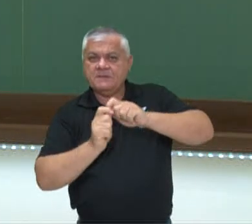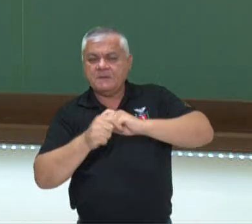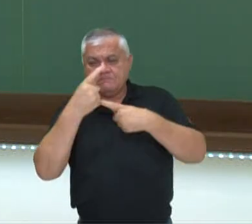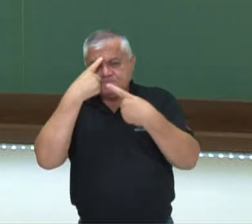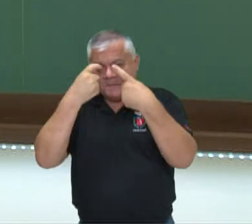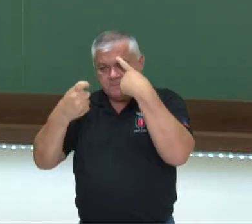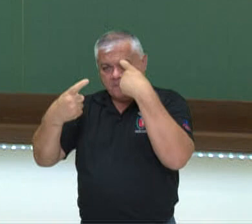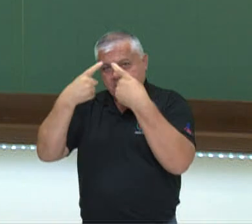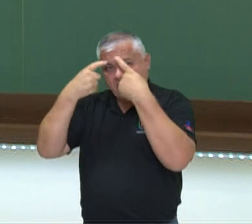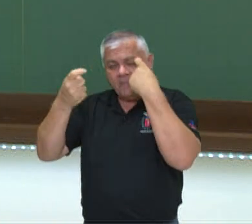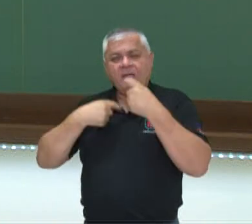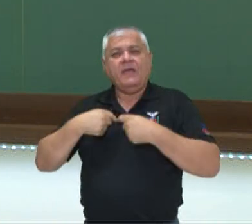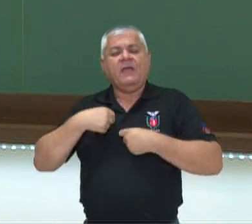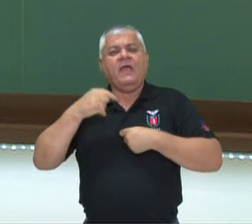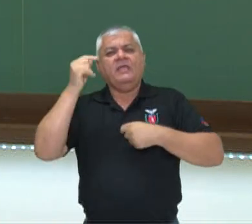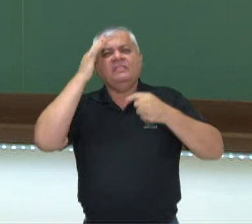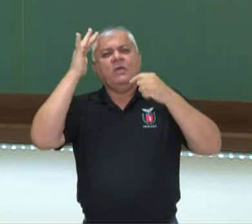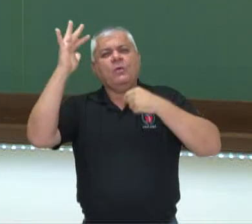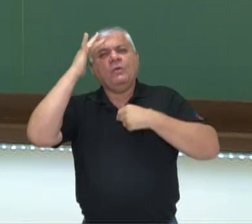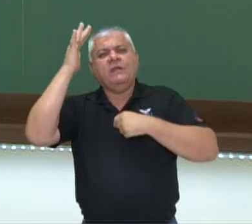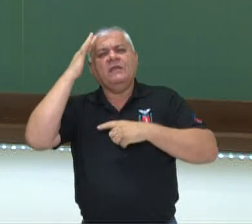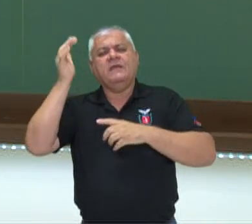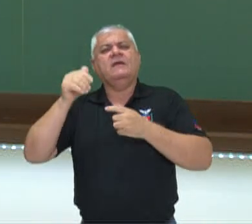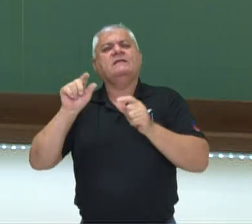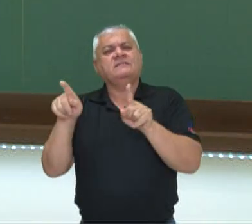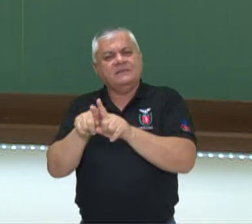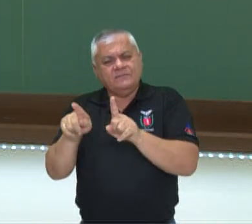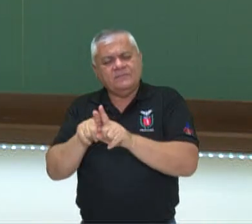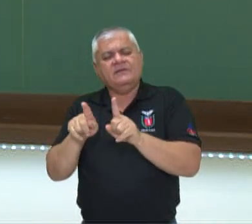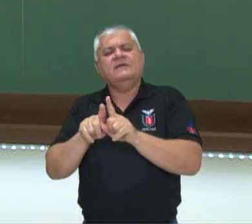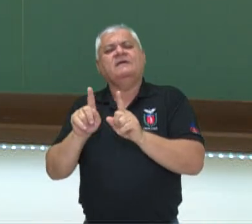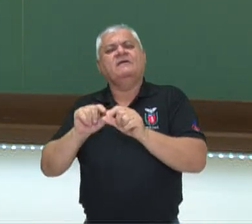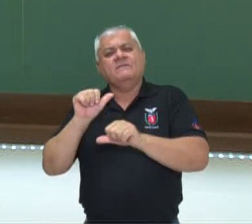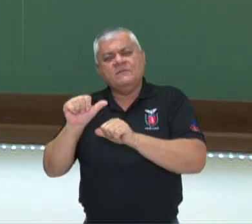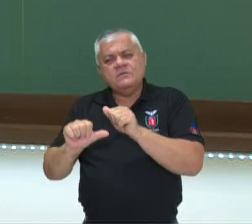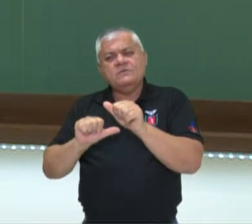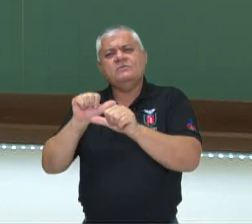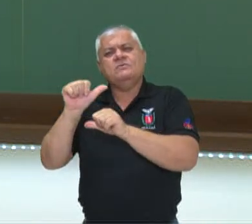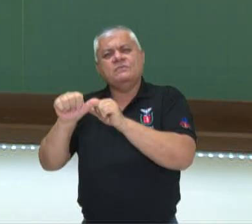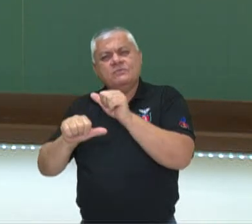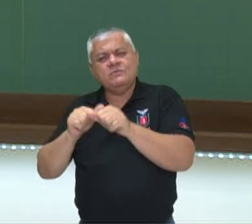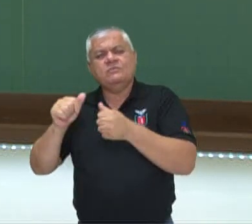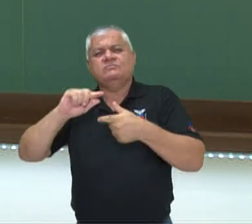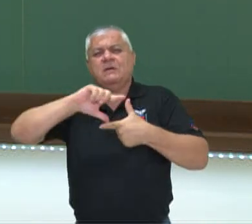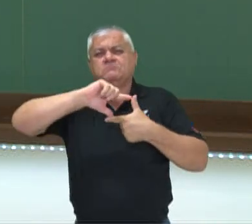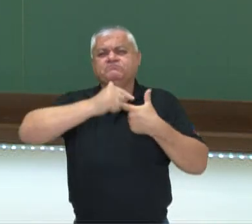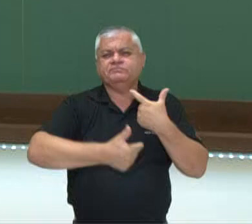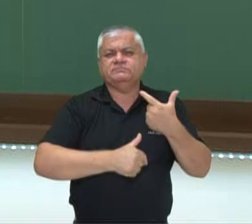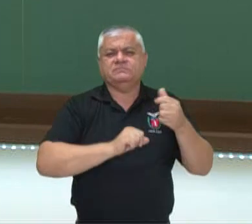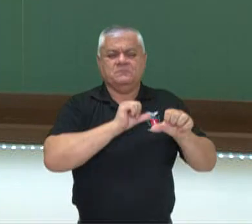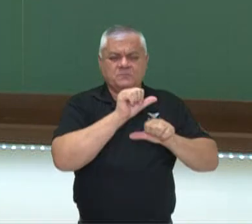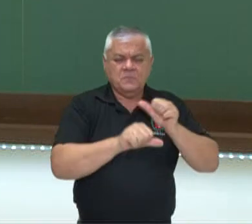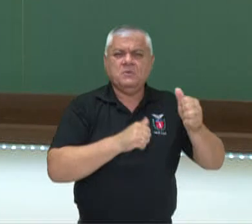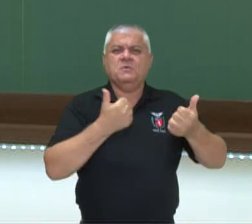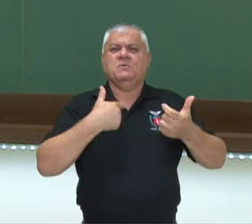As suas teorias elas passam por rupturas, por paradigmas, por novas